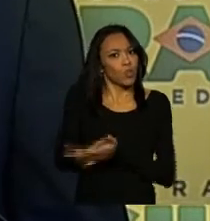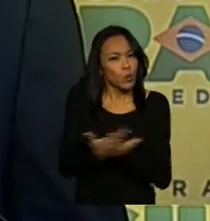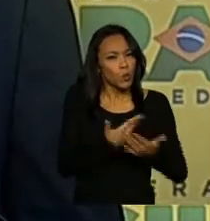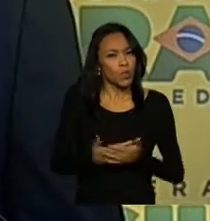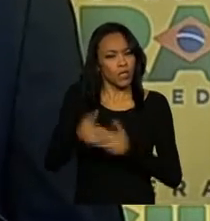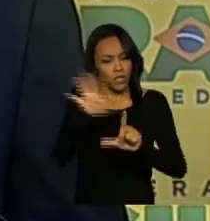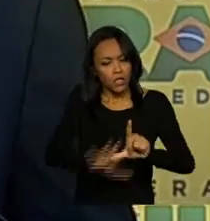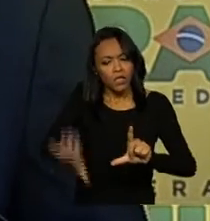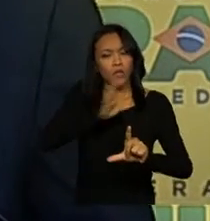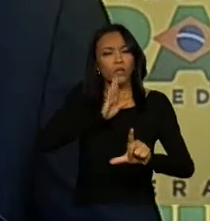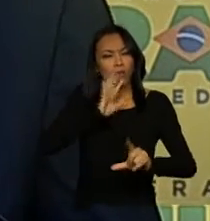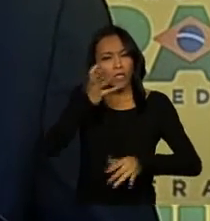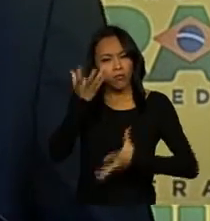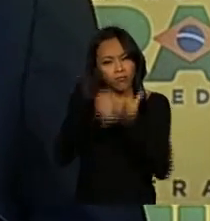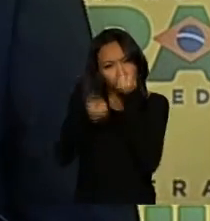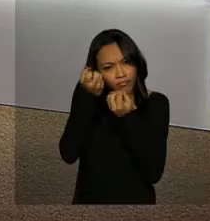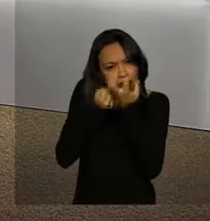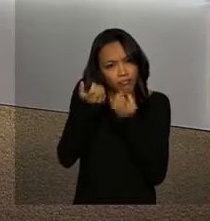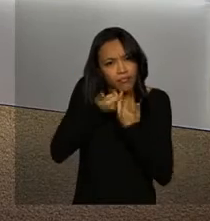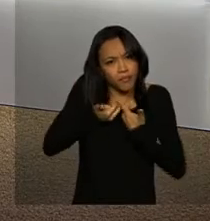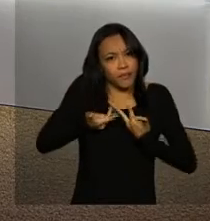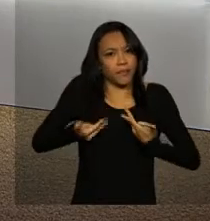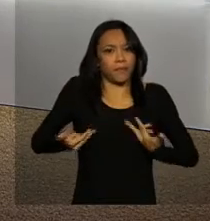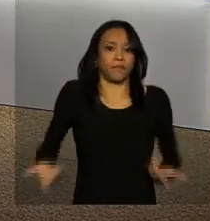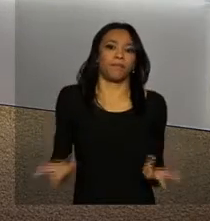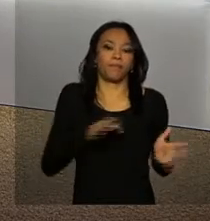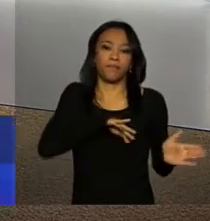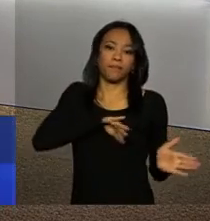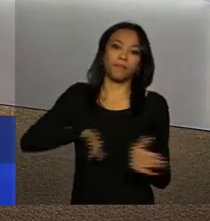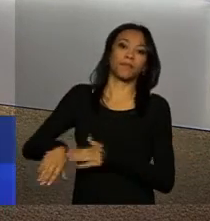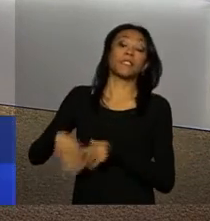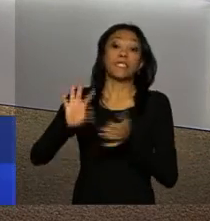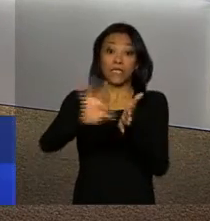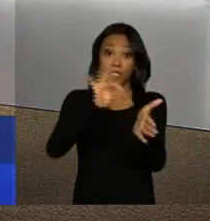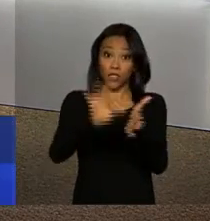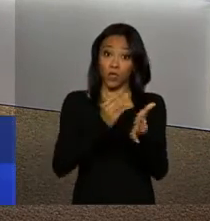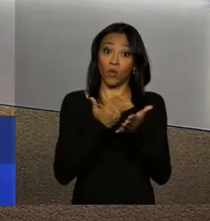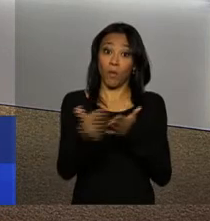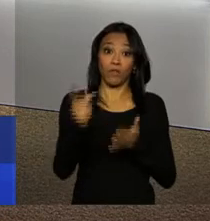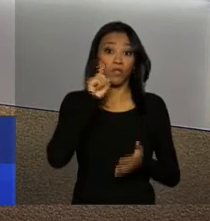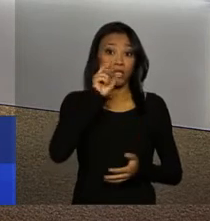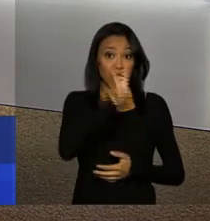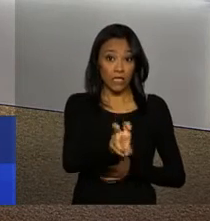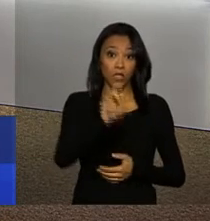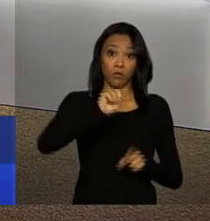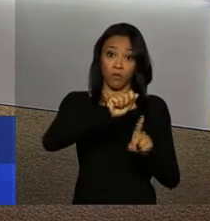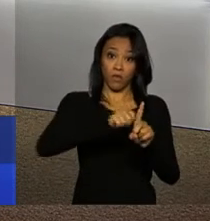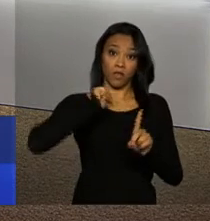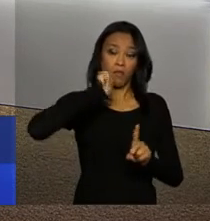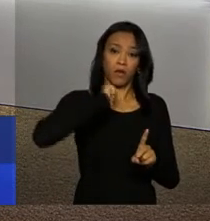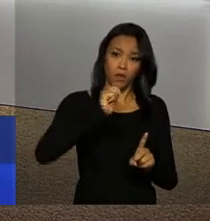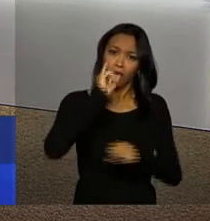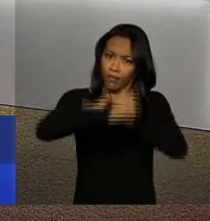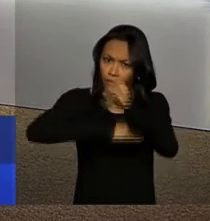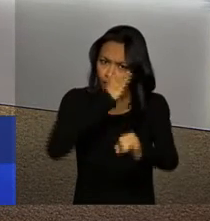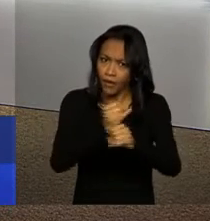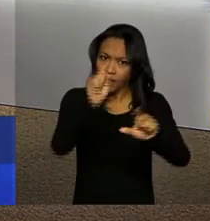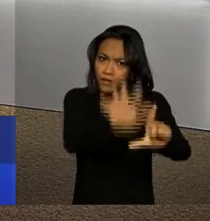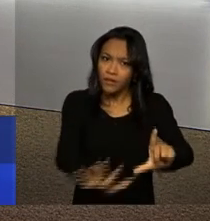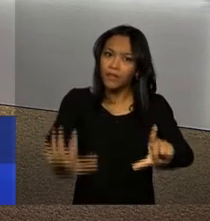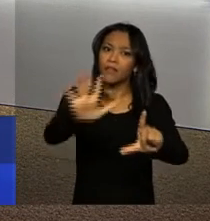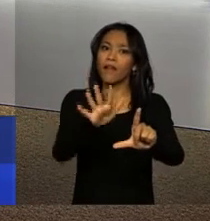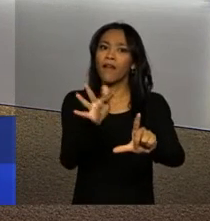sempre se atualizando através da educação a distância as inscrições começam dia 5 de abril na internet pela plataforma freire